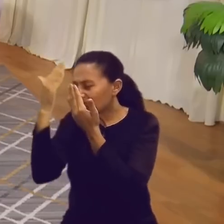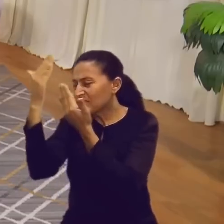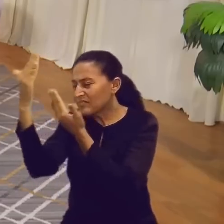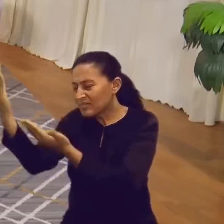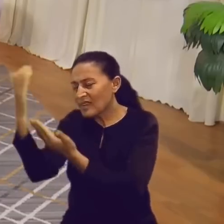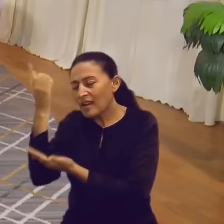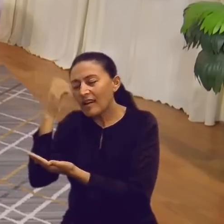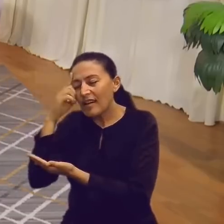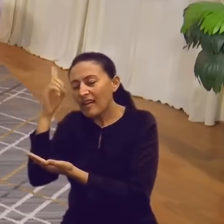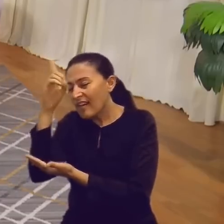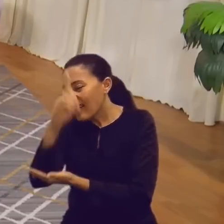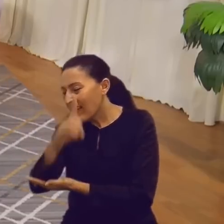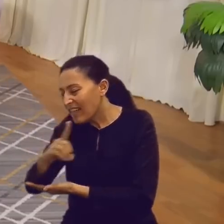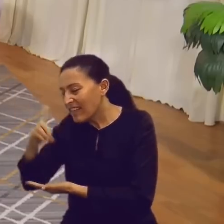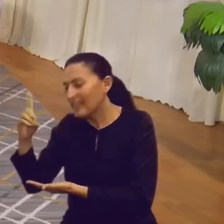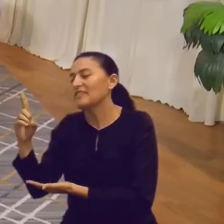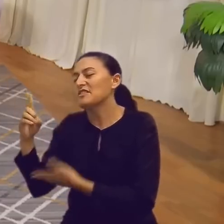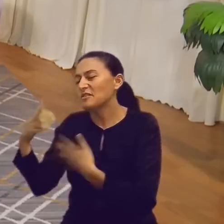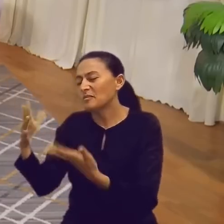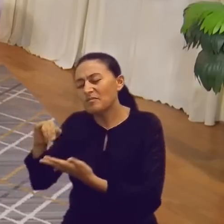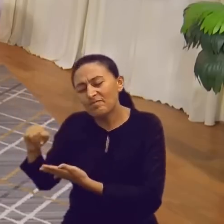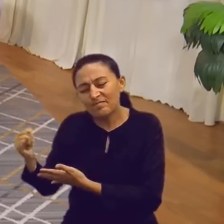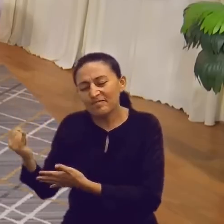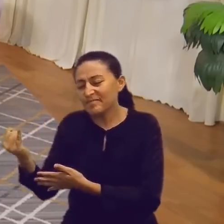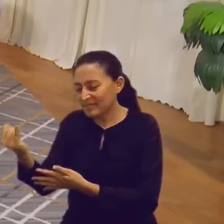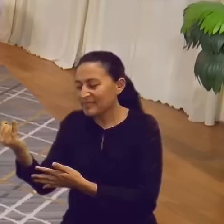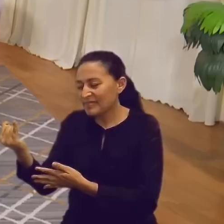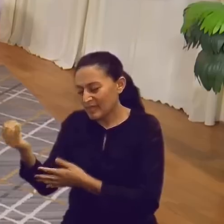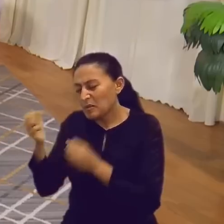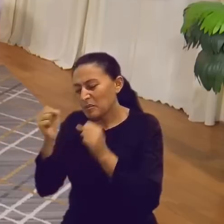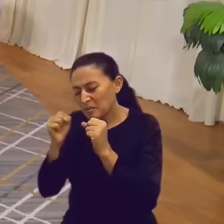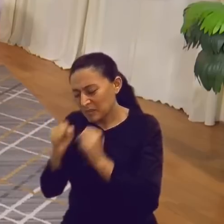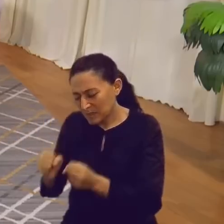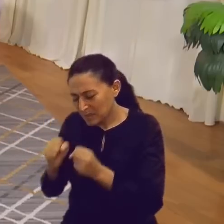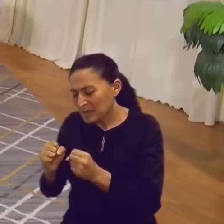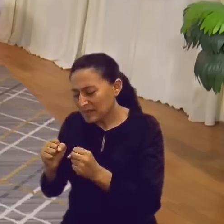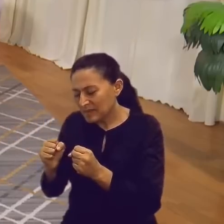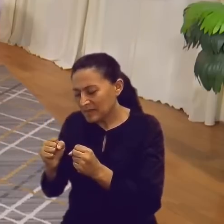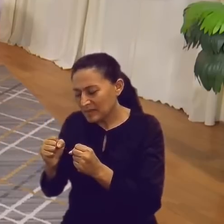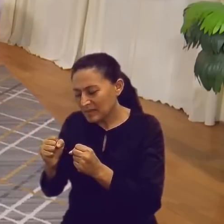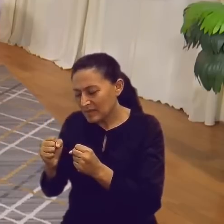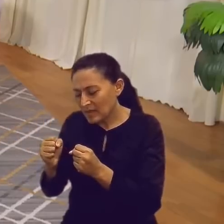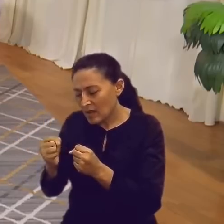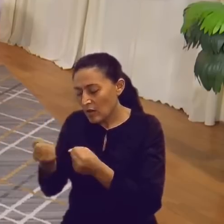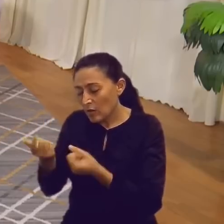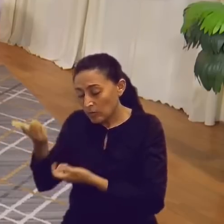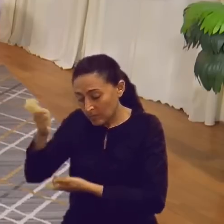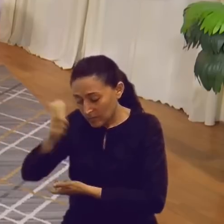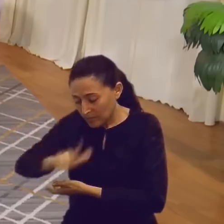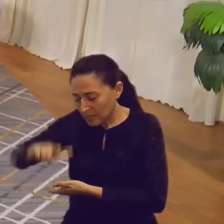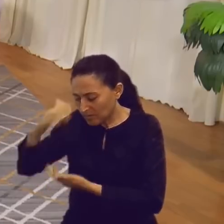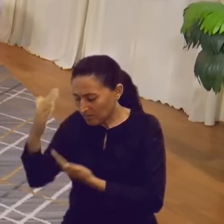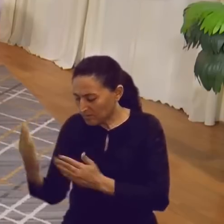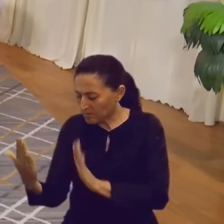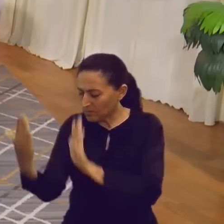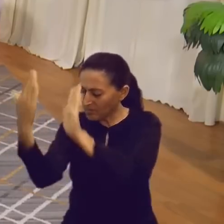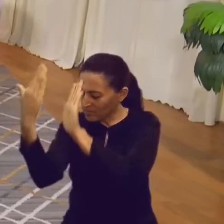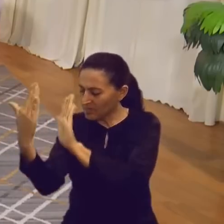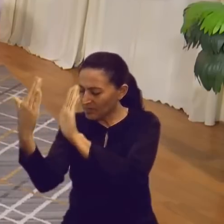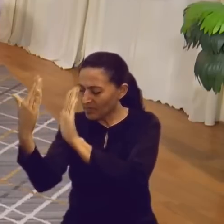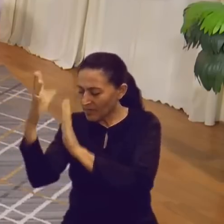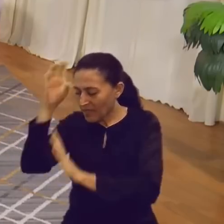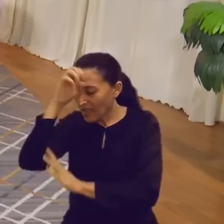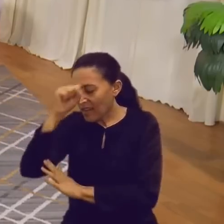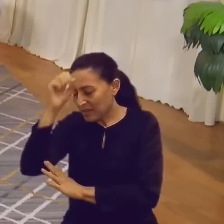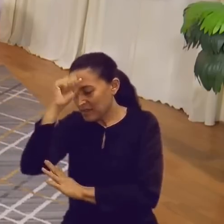dia e por essa oportunidade de podermos estarmos diante de Ti para aprender mais